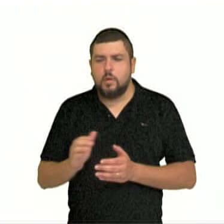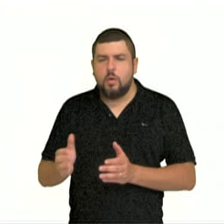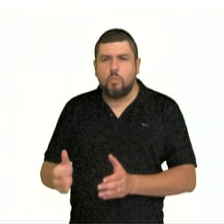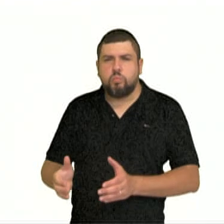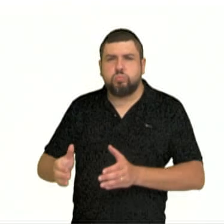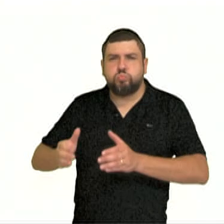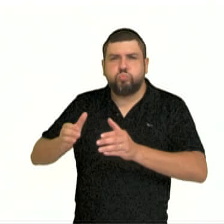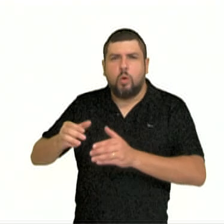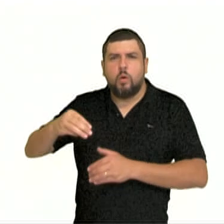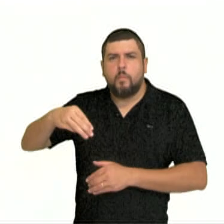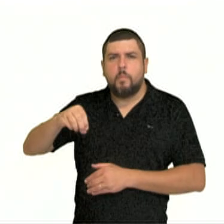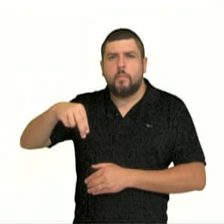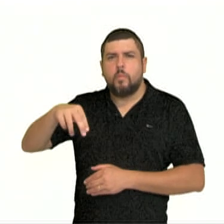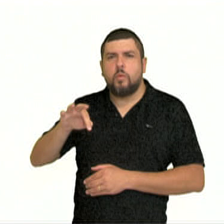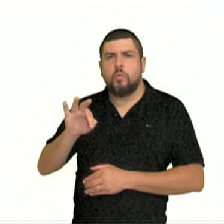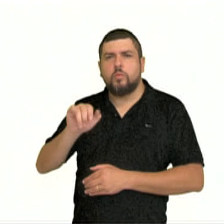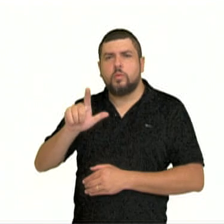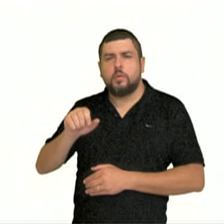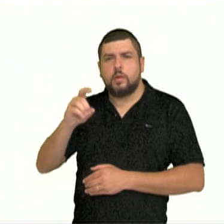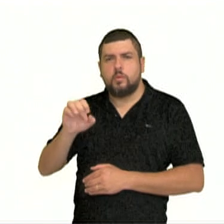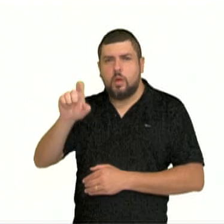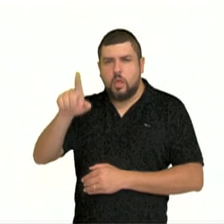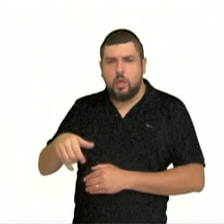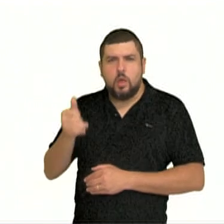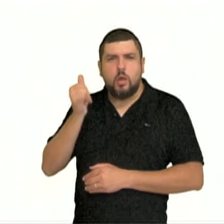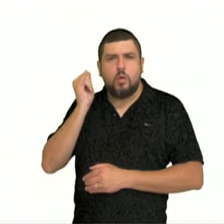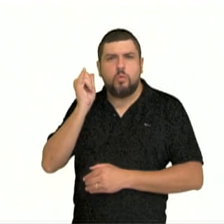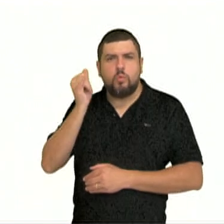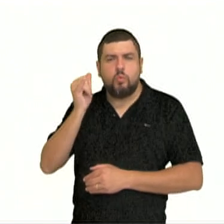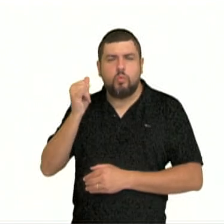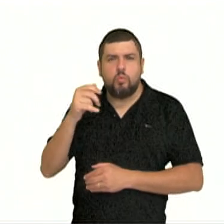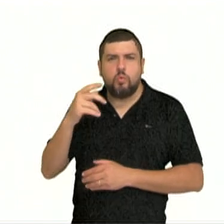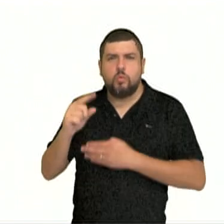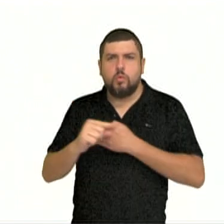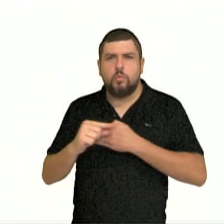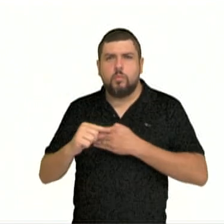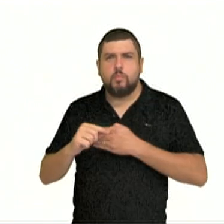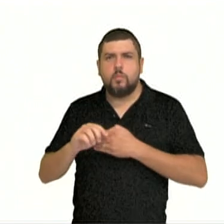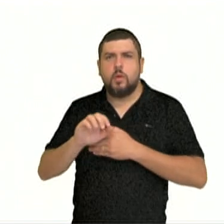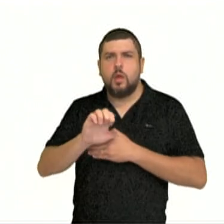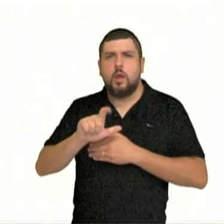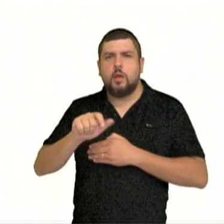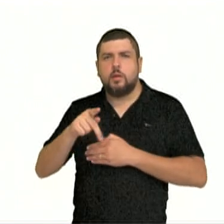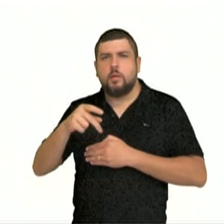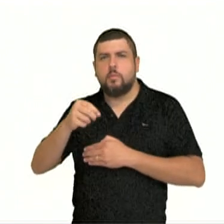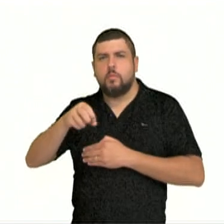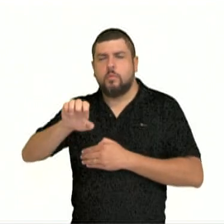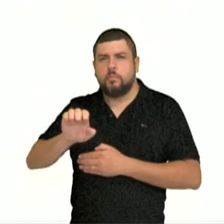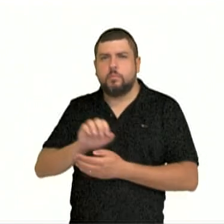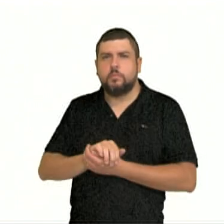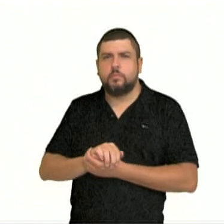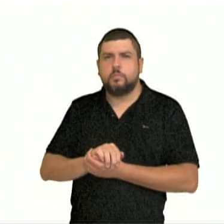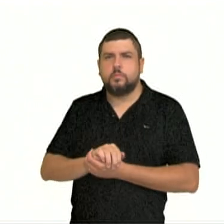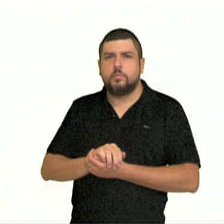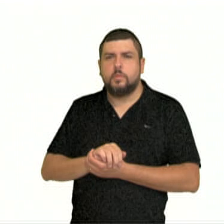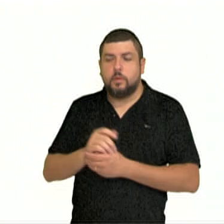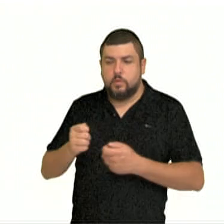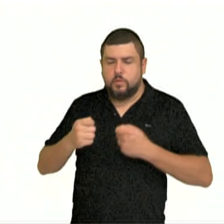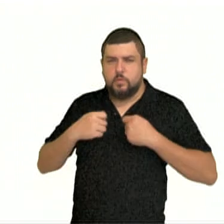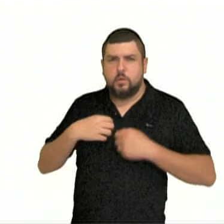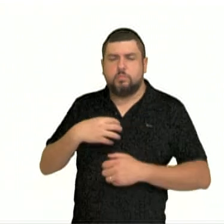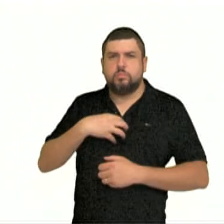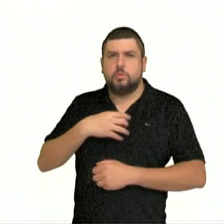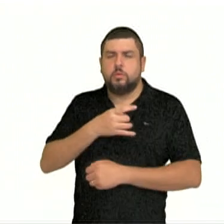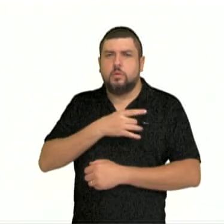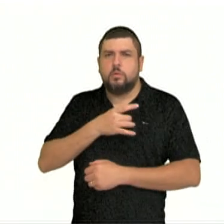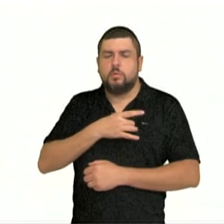é mais um daqueles contos de Edgar Allan Poe que metem medo na gente. É por isso que esta resenha está sendo publicada no